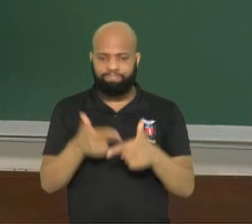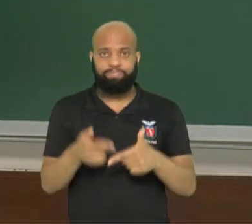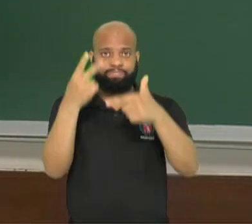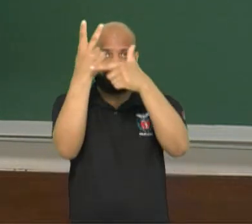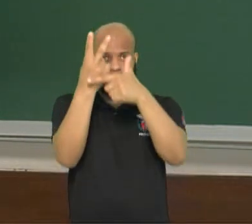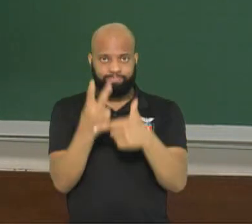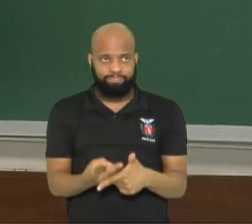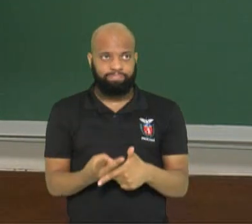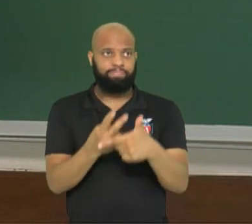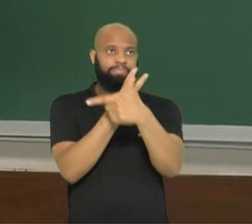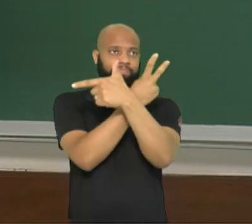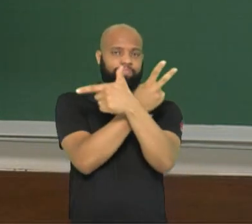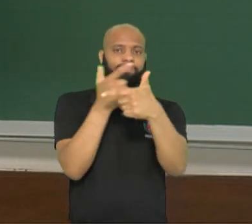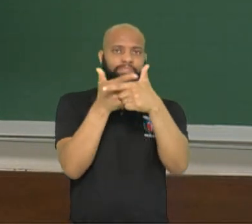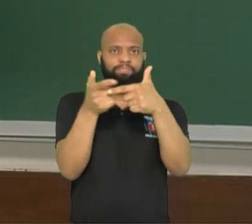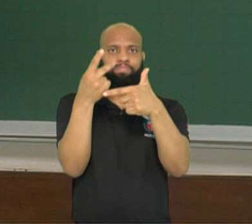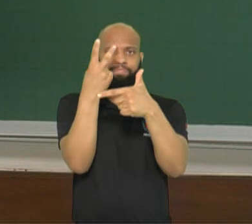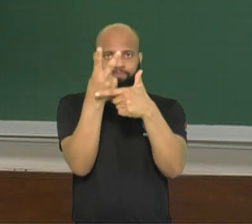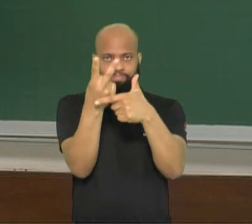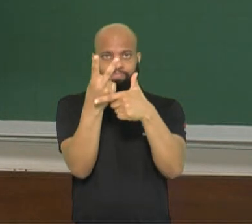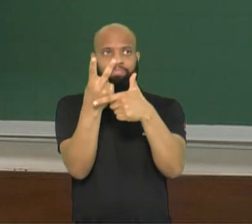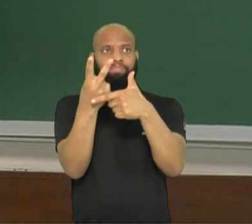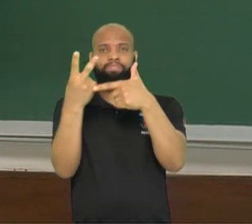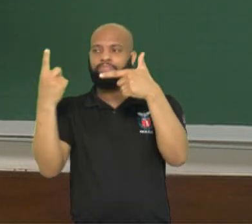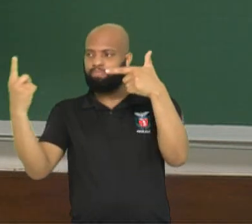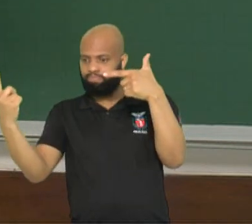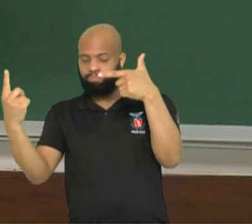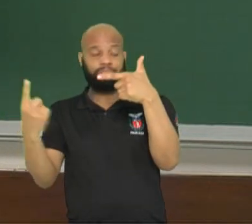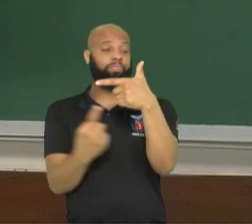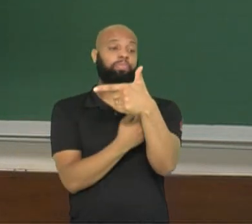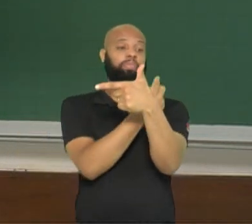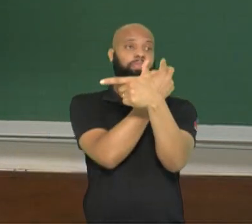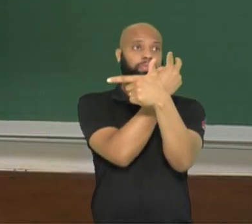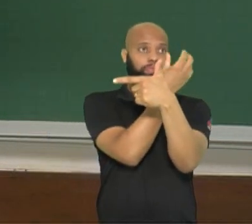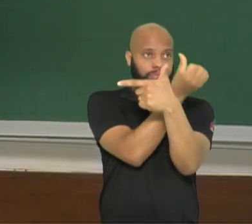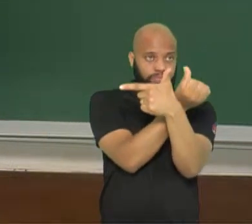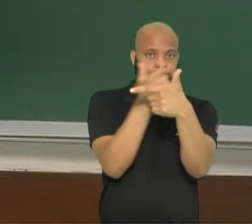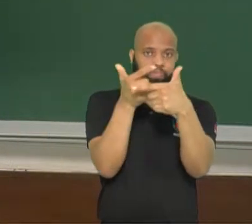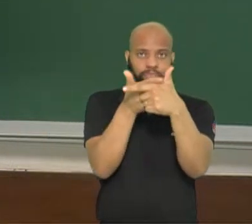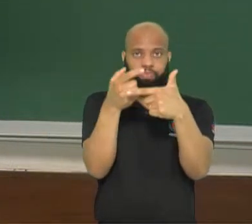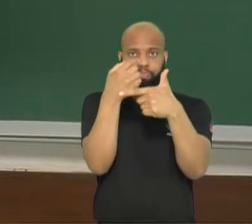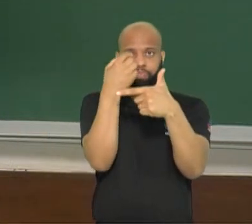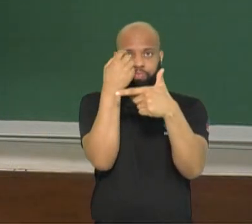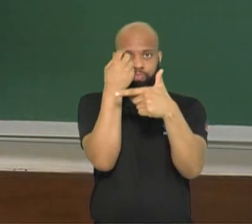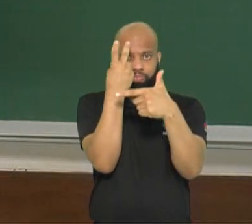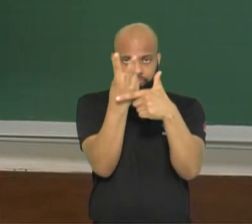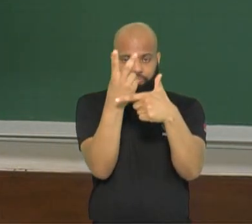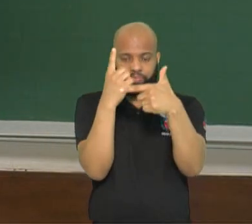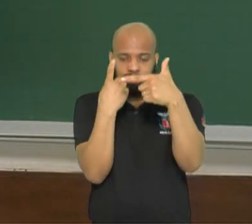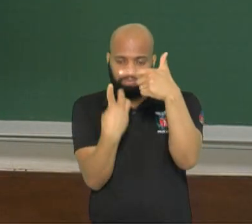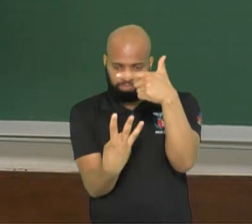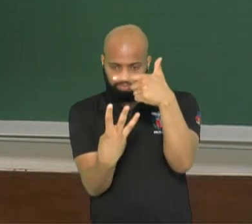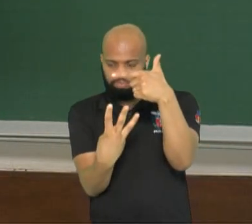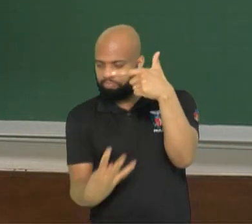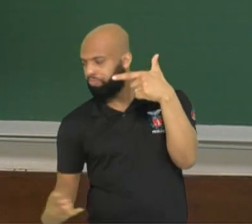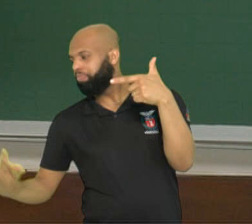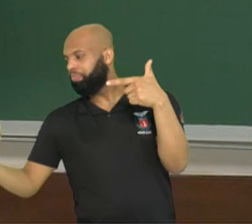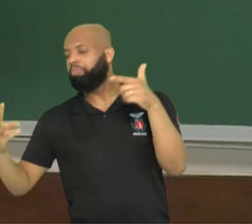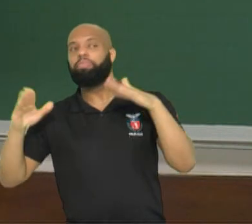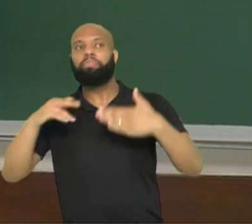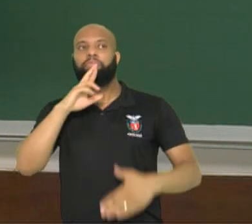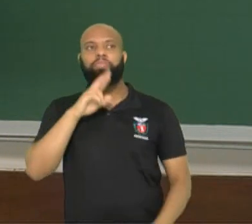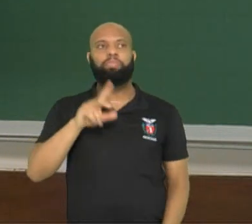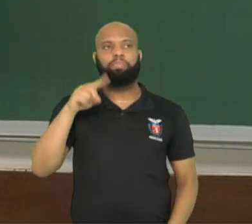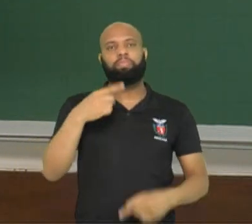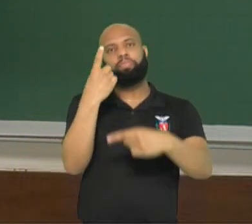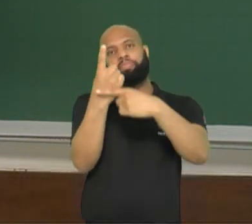por 2, porque 2 e 6 são divisíveis por 2, né? São números pares. 2 dividido por 2